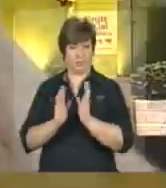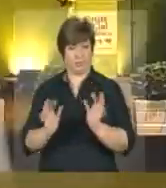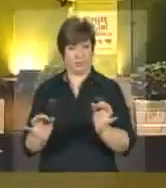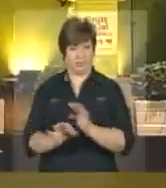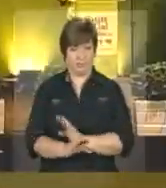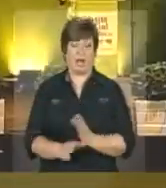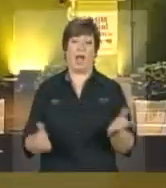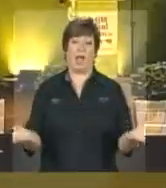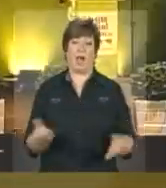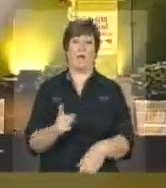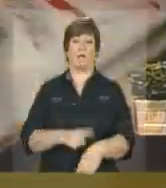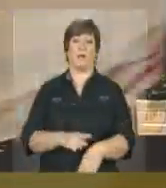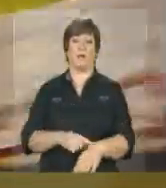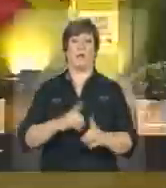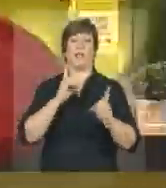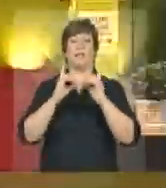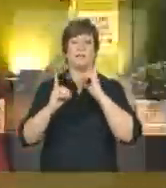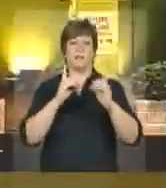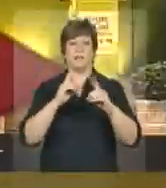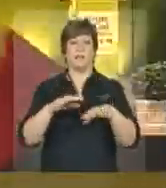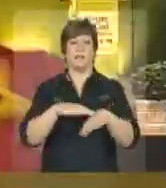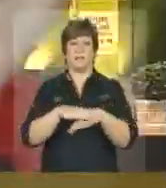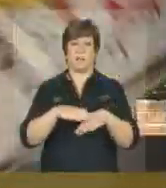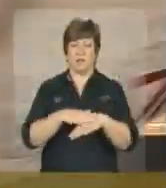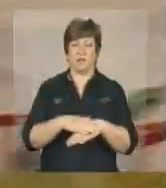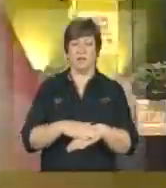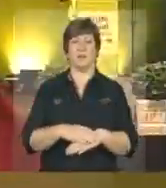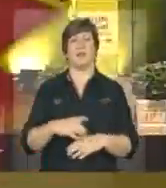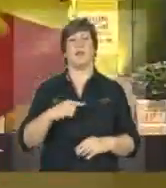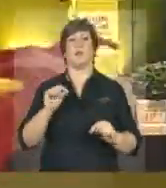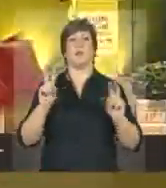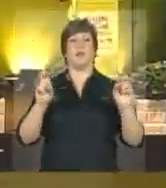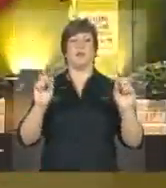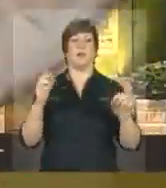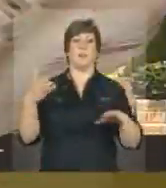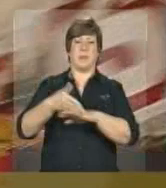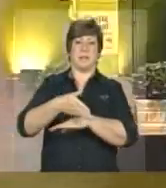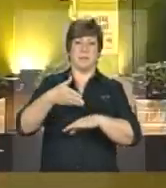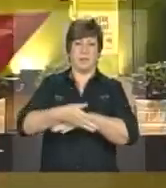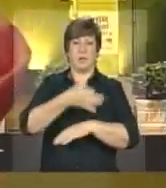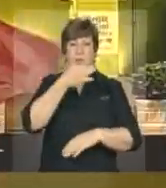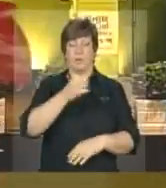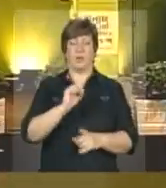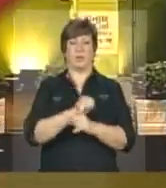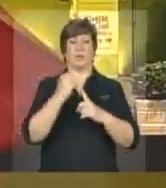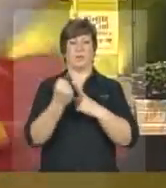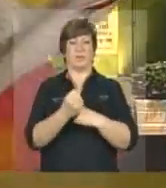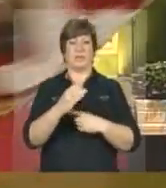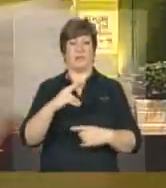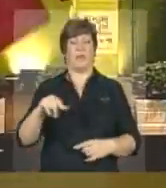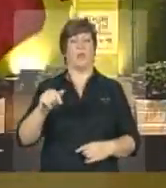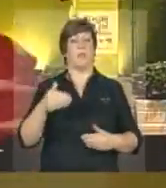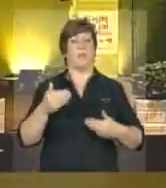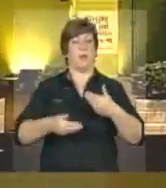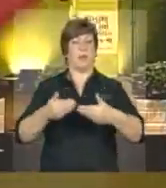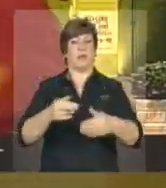diálogo, que tem como tema a participação da sociedade civil no processo da Rio Mais